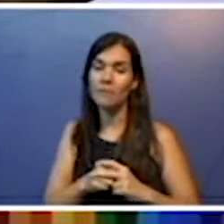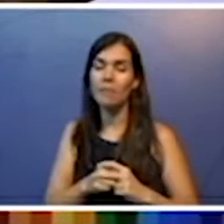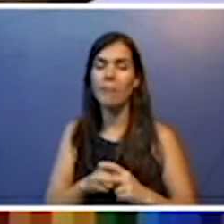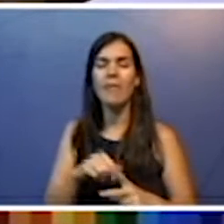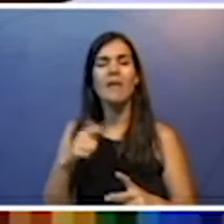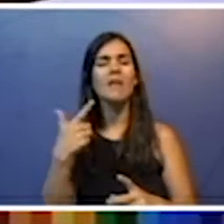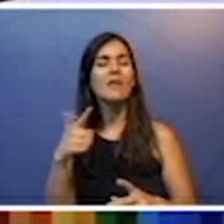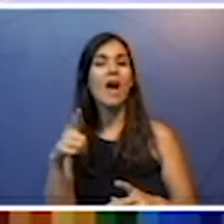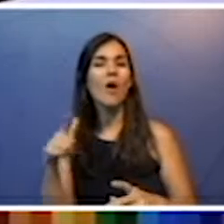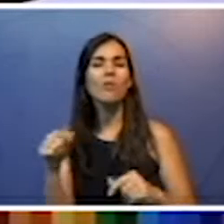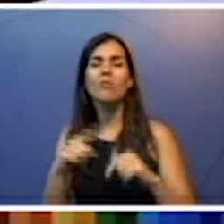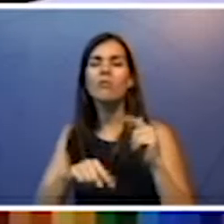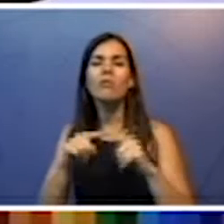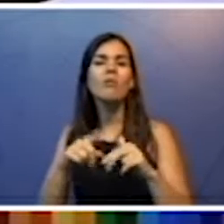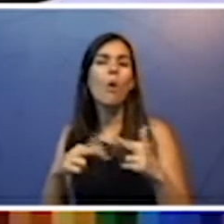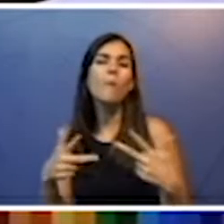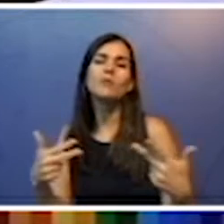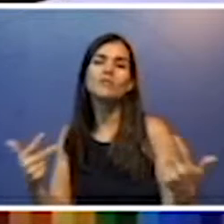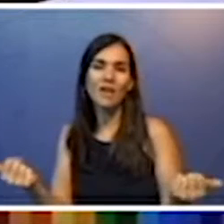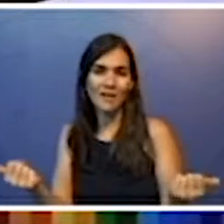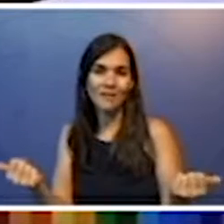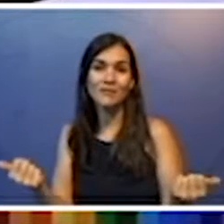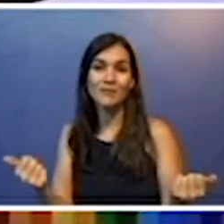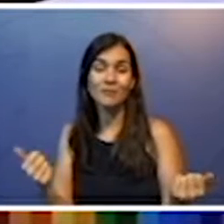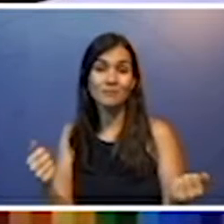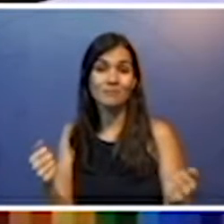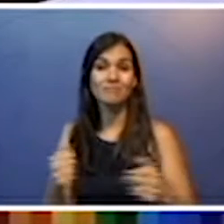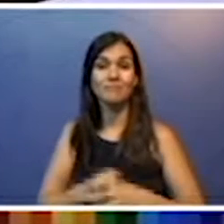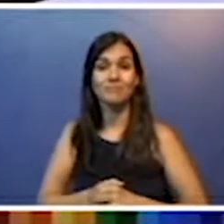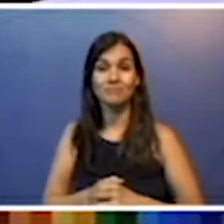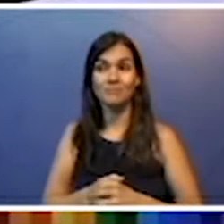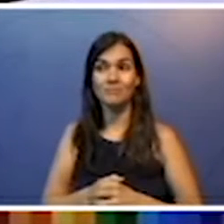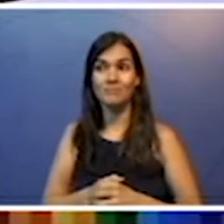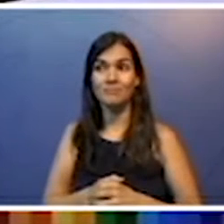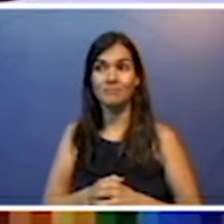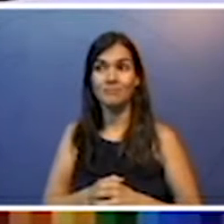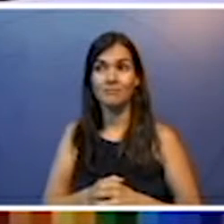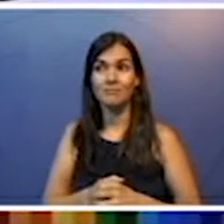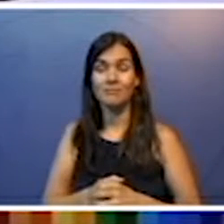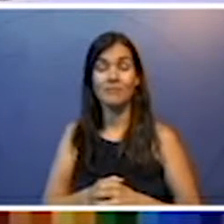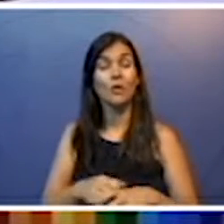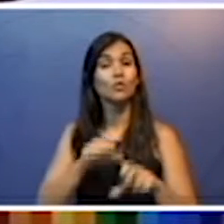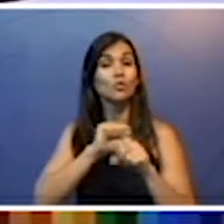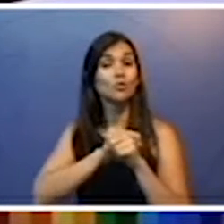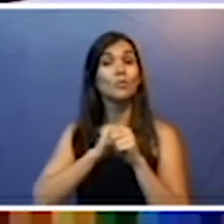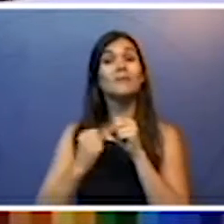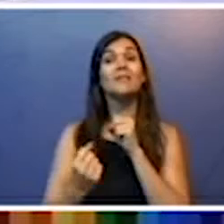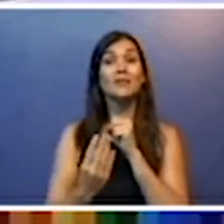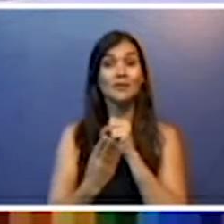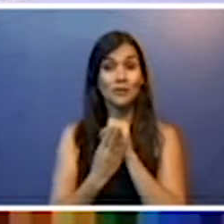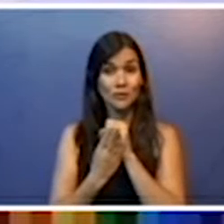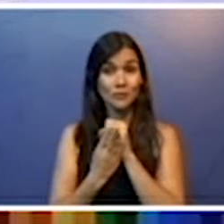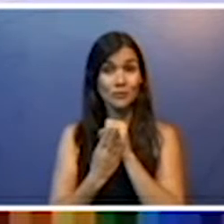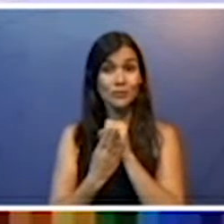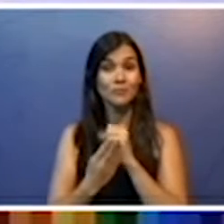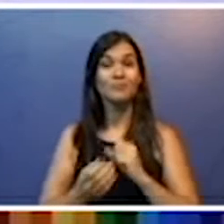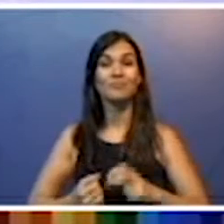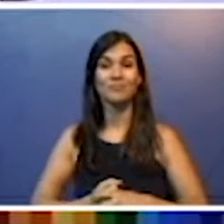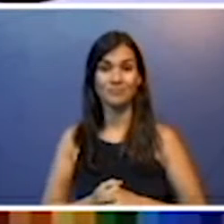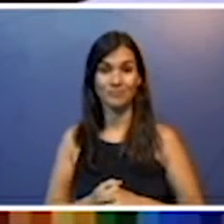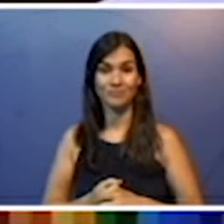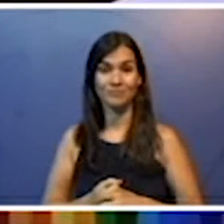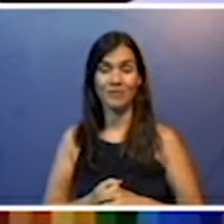palavrinha aqui, machado, começa com letra minúscula, é um substantivo, é um